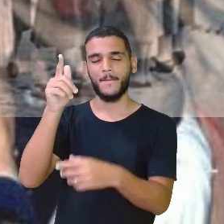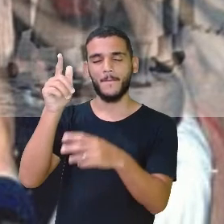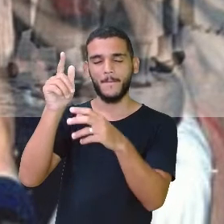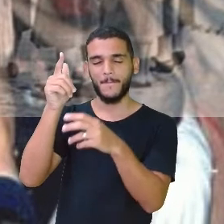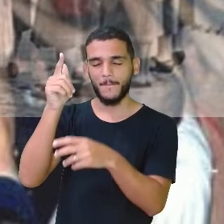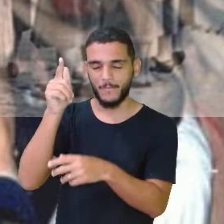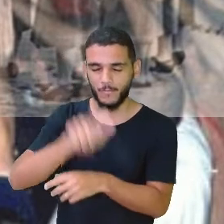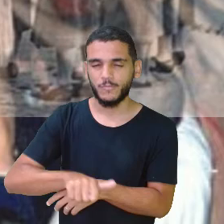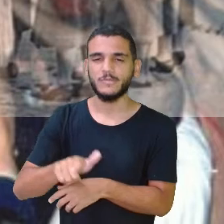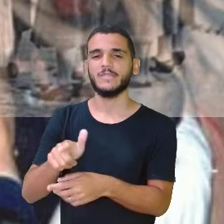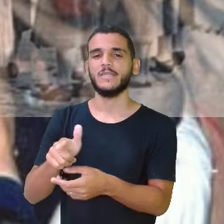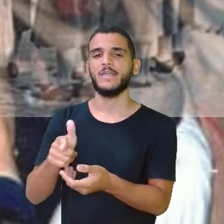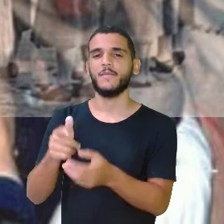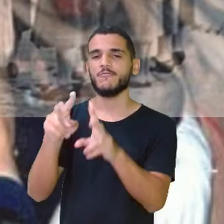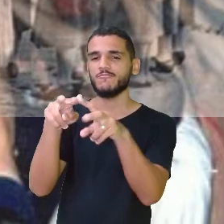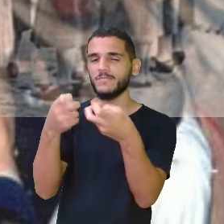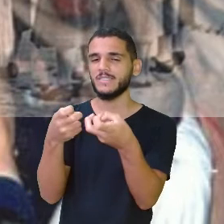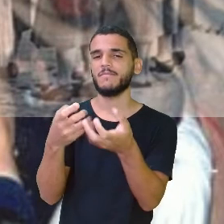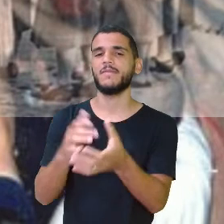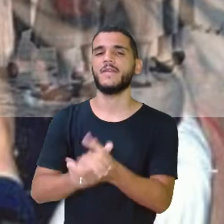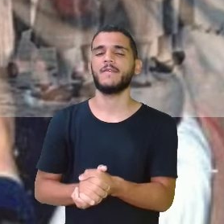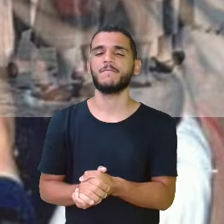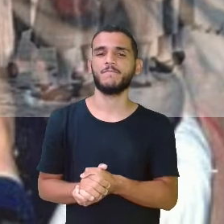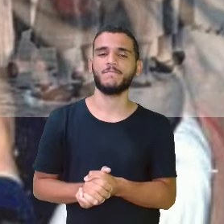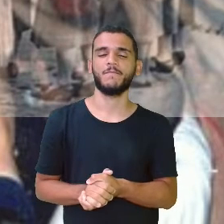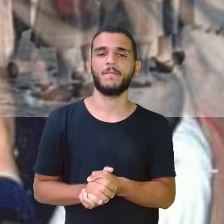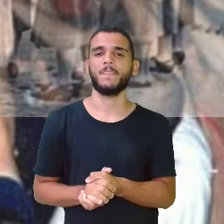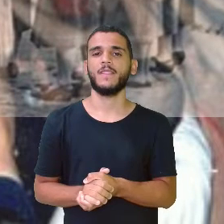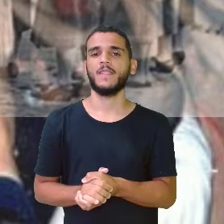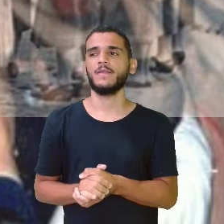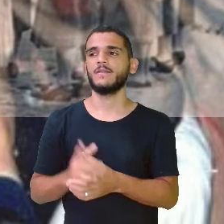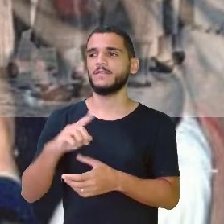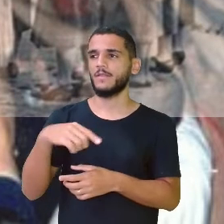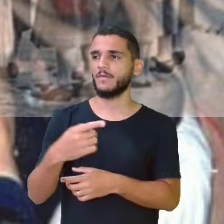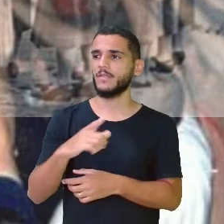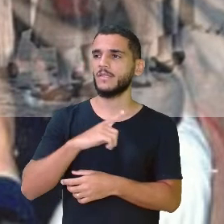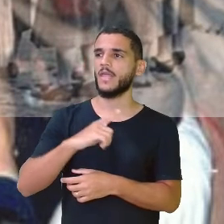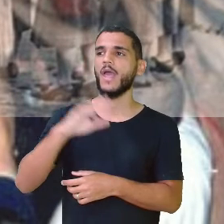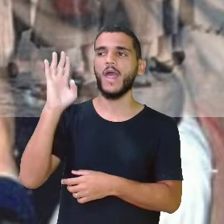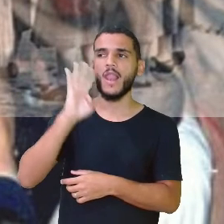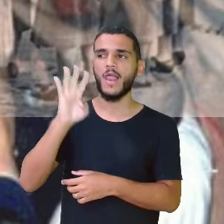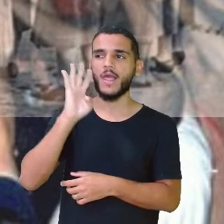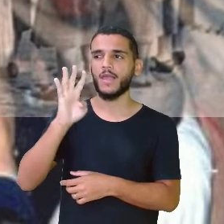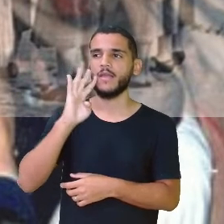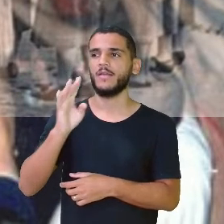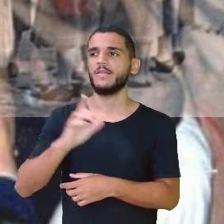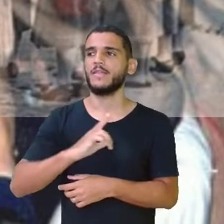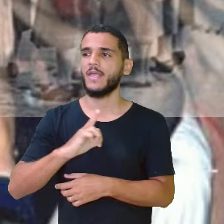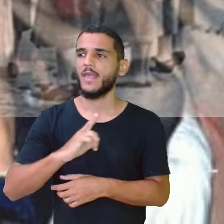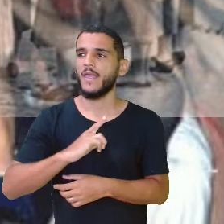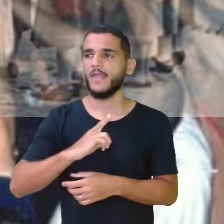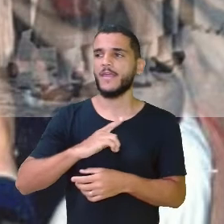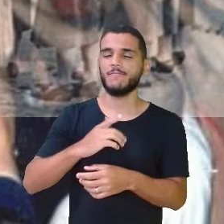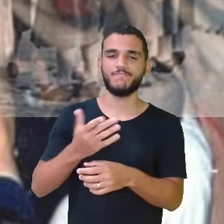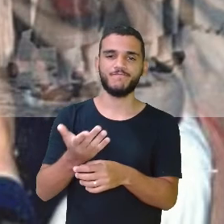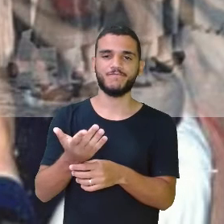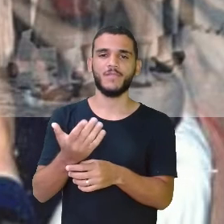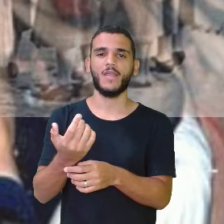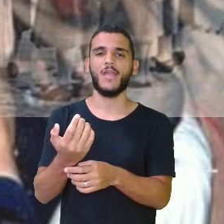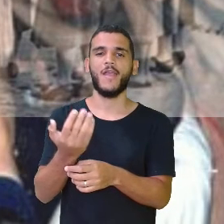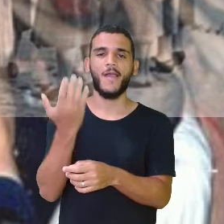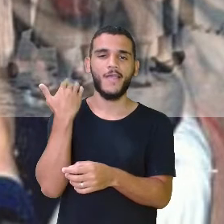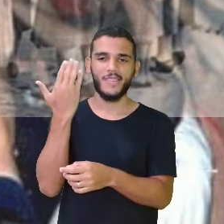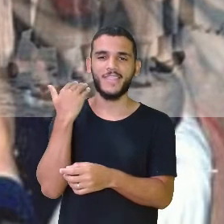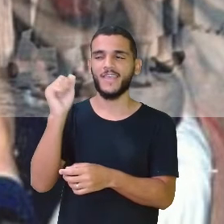aí. A gente tem, mas terminou ficando até legal, A gente tem uma imagem mais antiga, que está